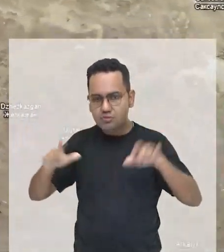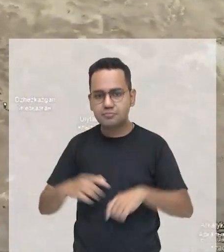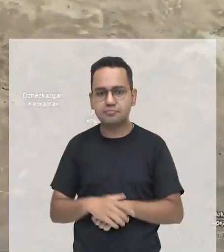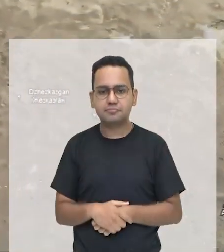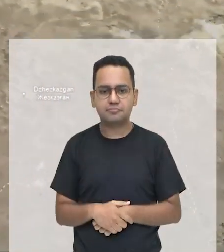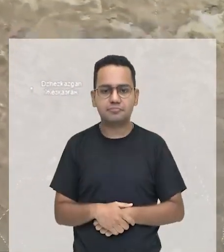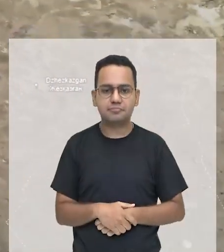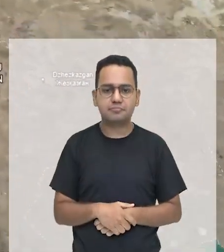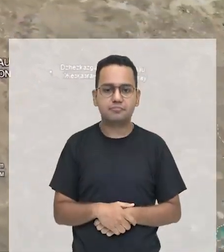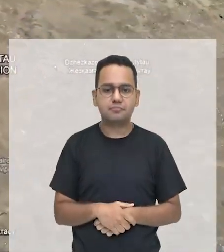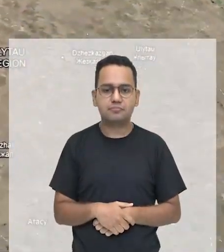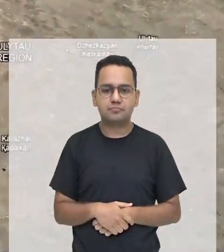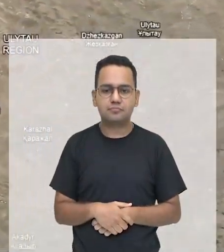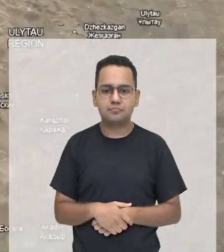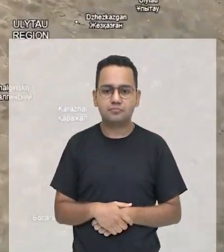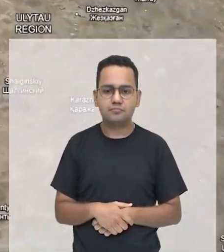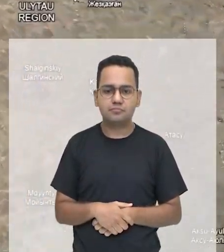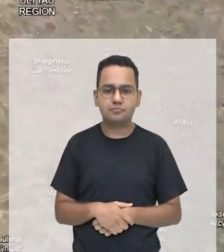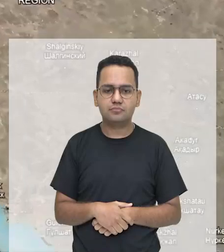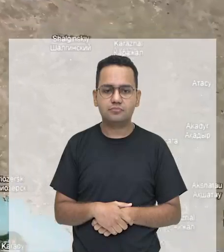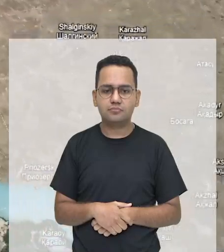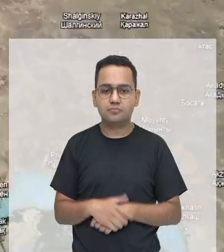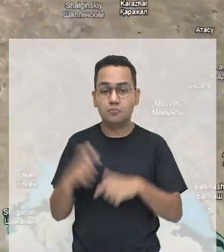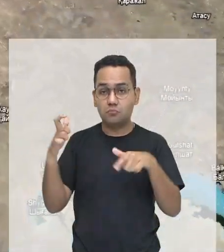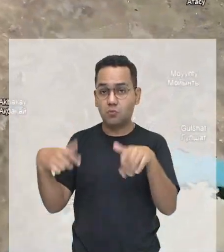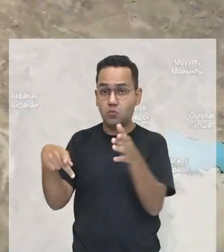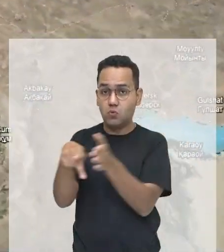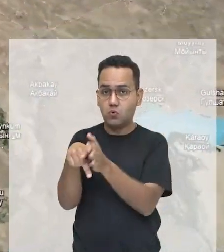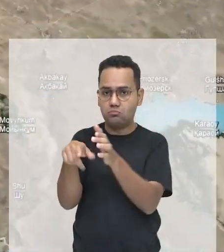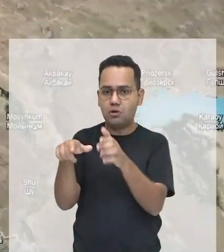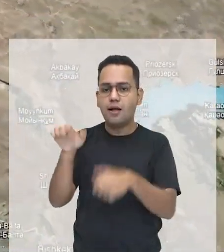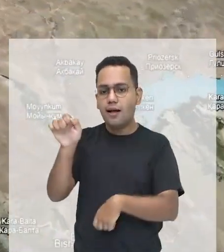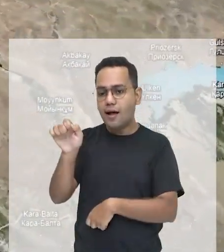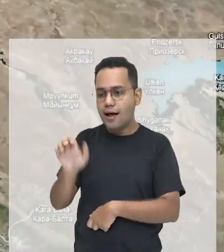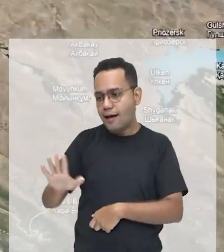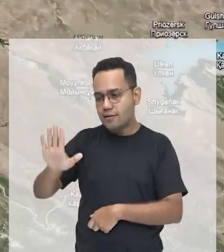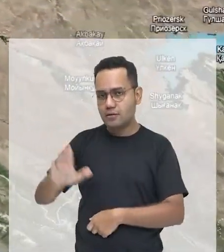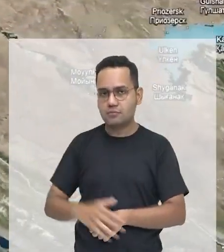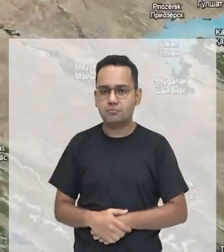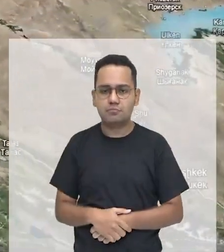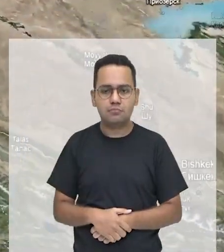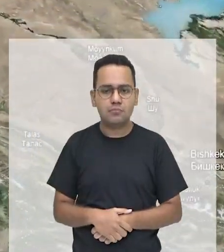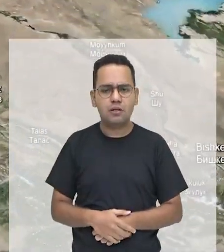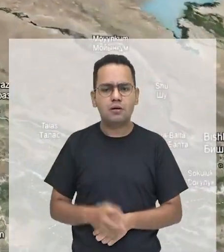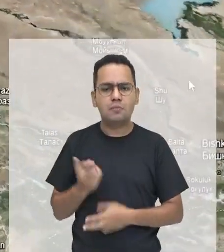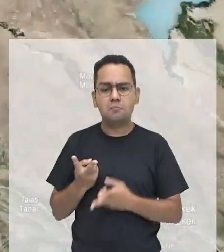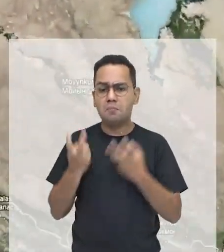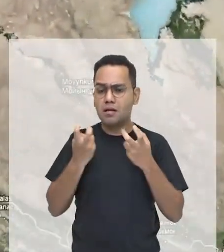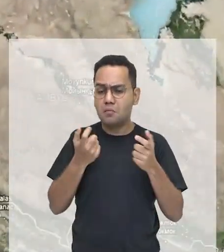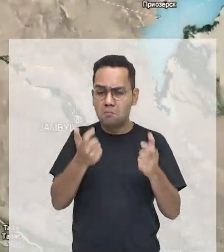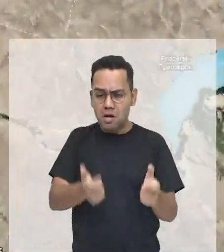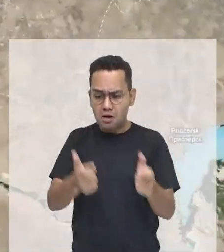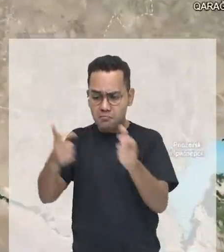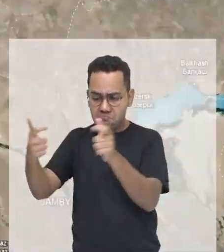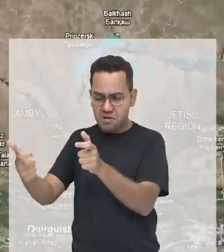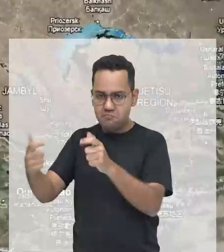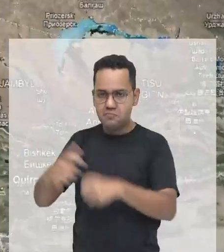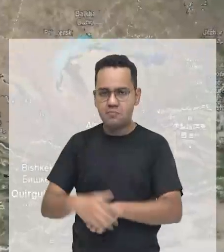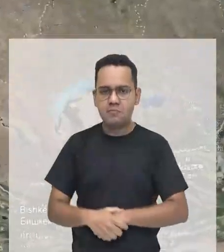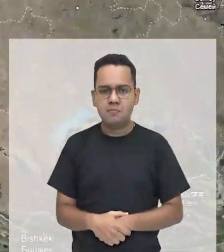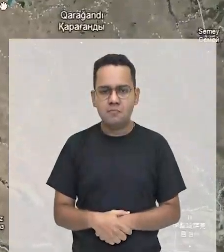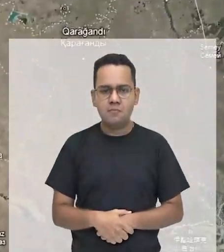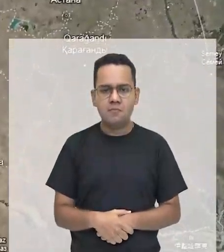Ásia, não é isso? E vamos ver ali essa divisão que nós temos